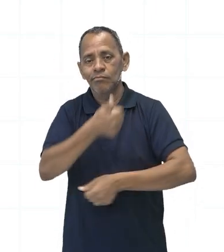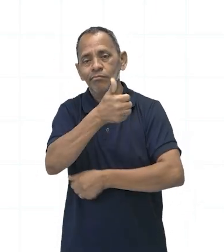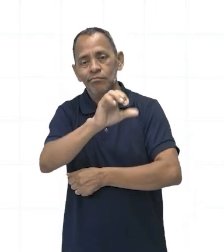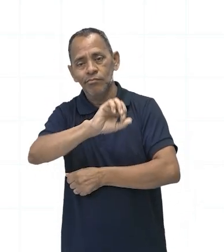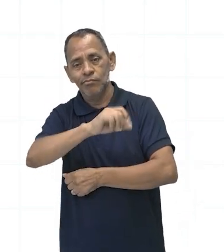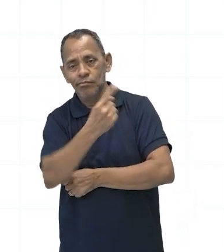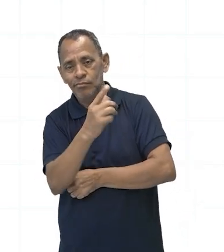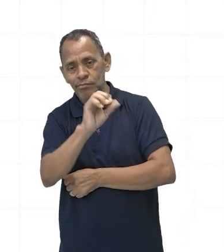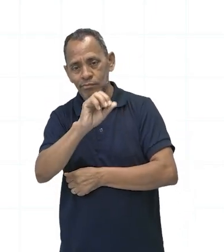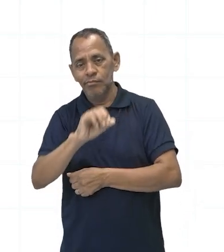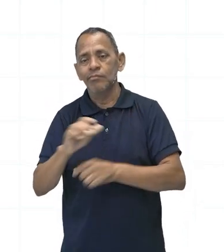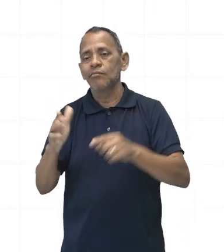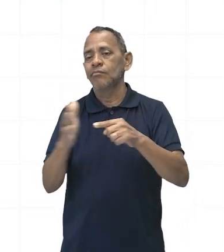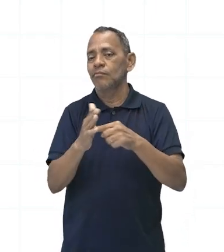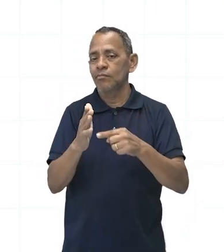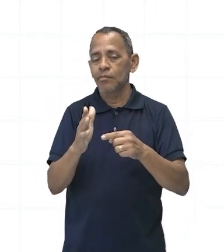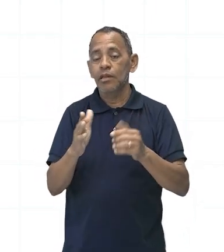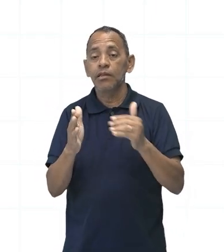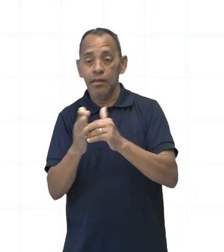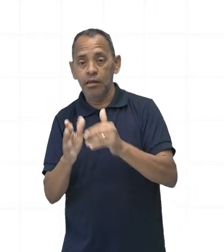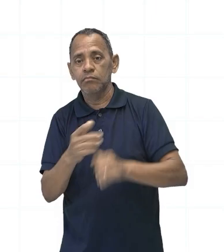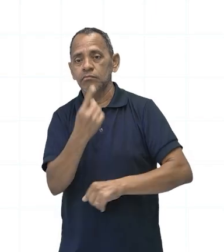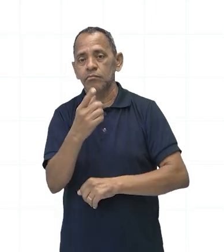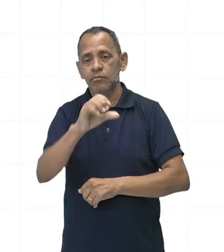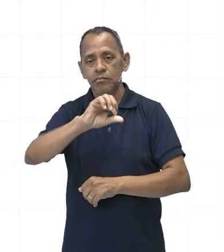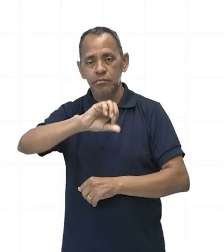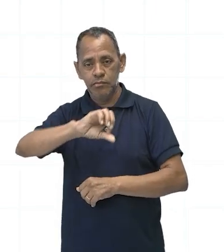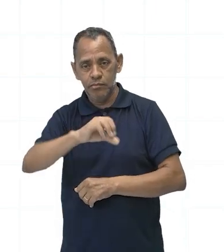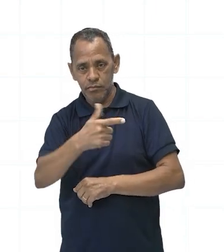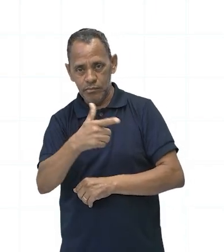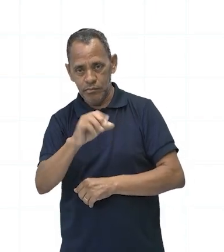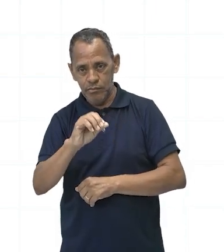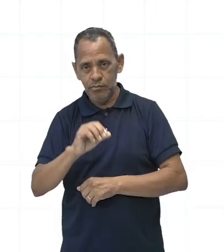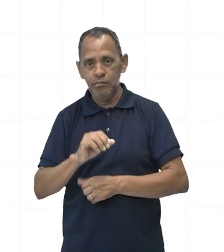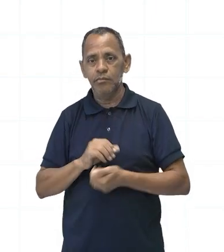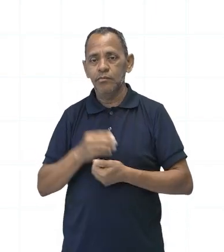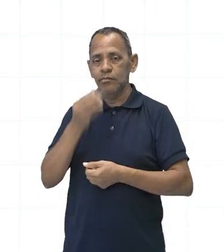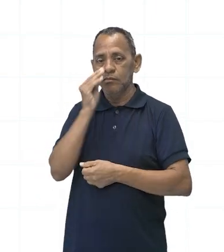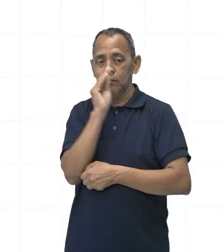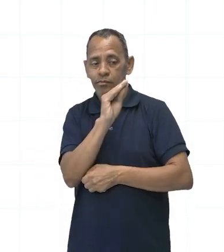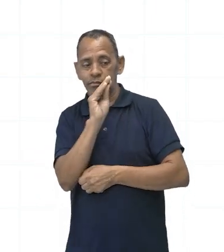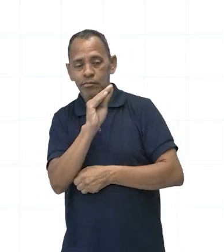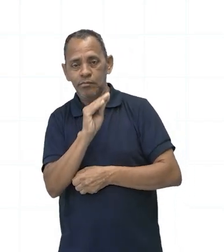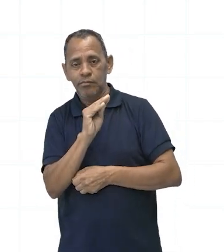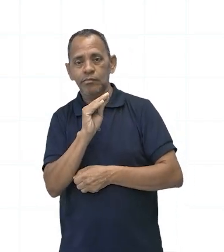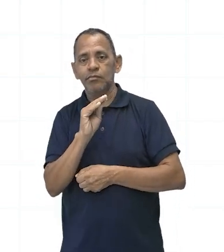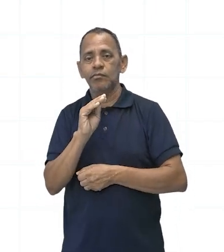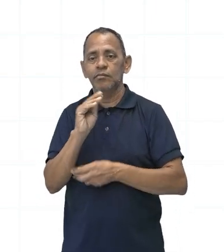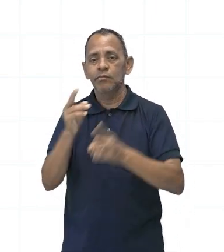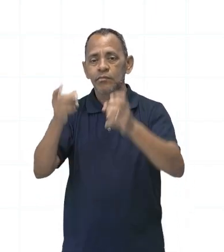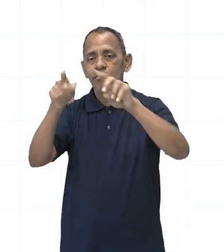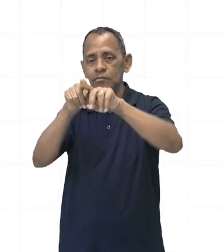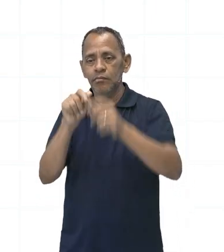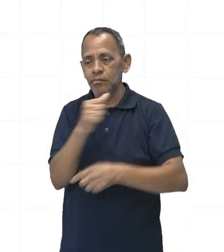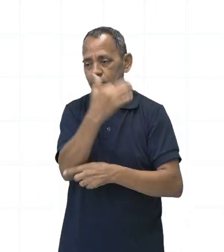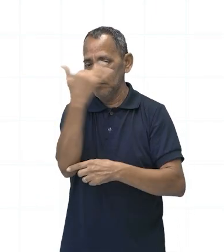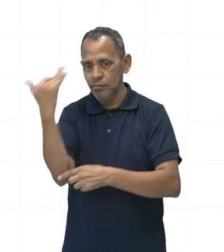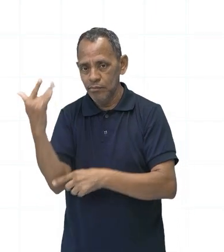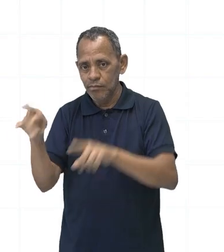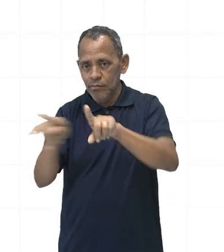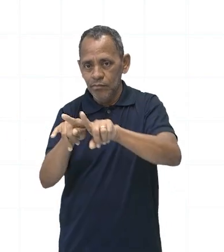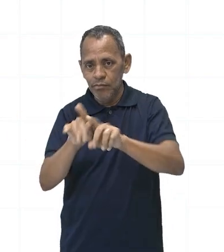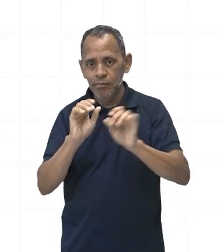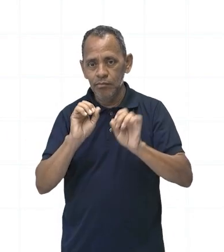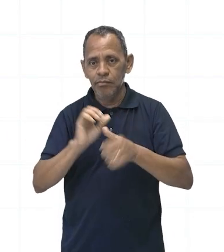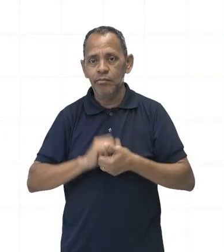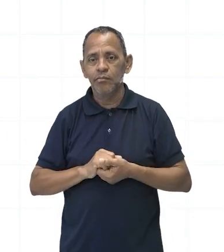e 1920, que recusam a representação ilusionista da natureza.